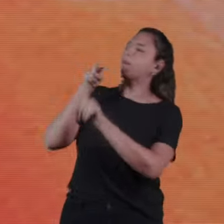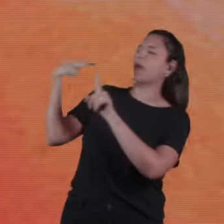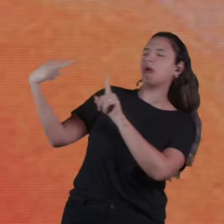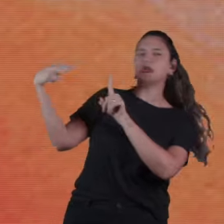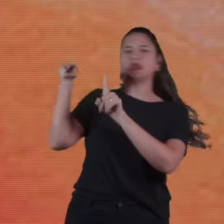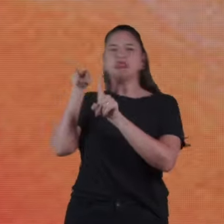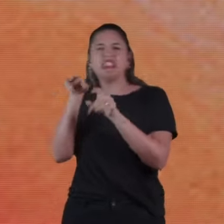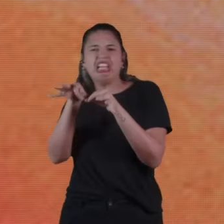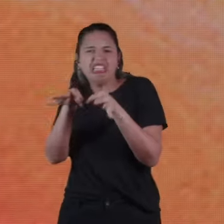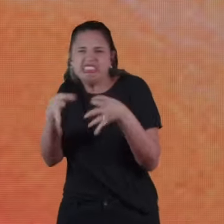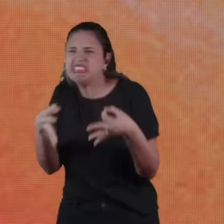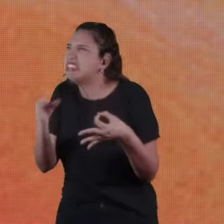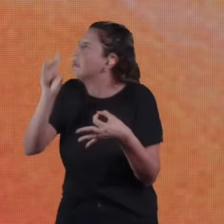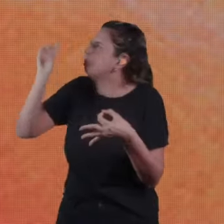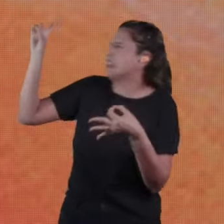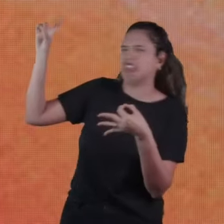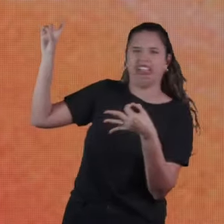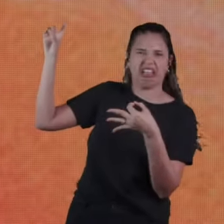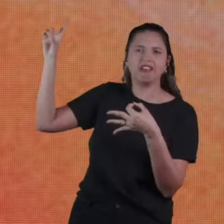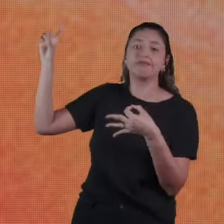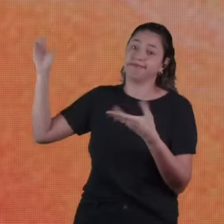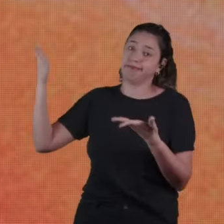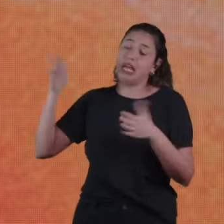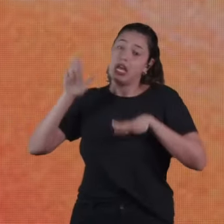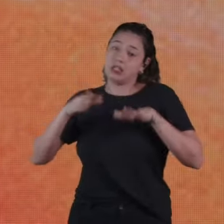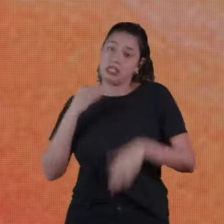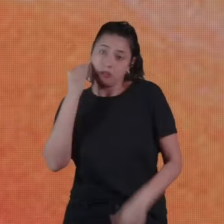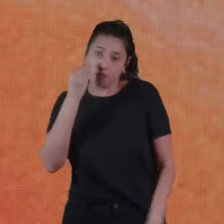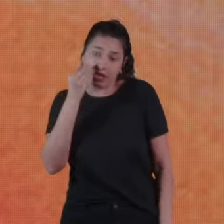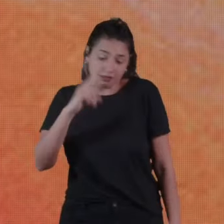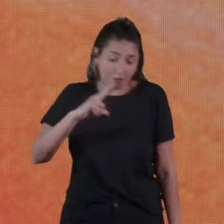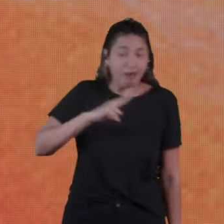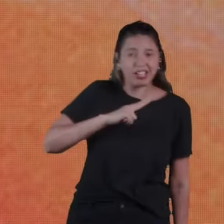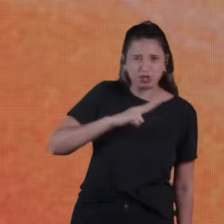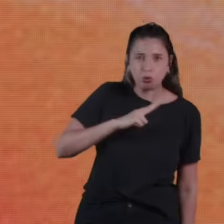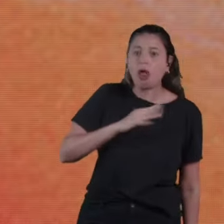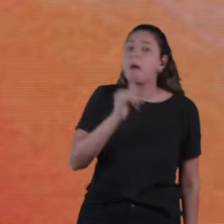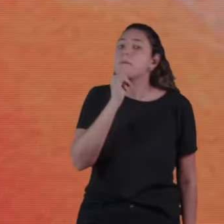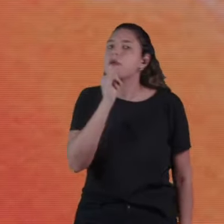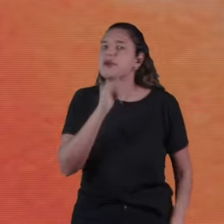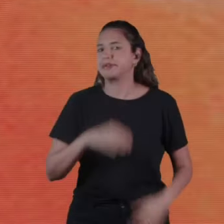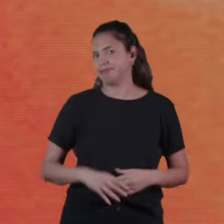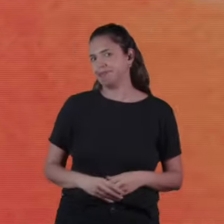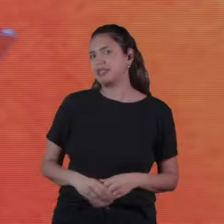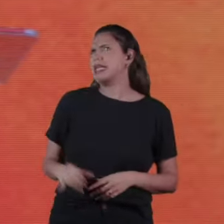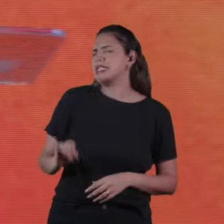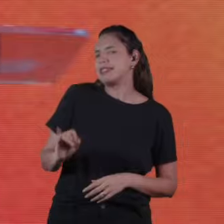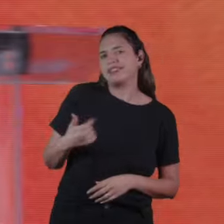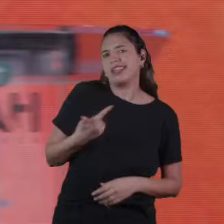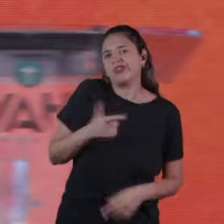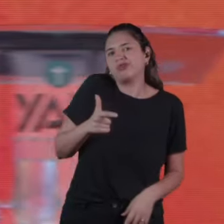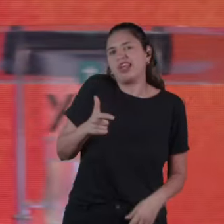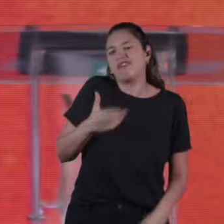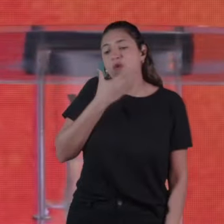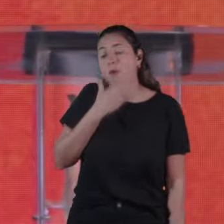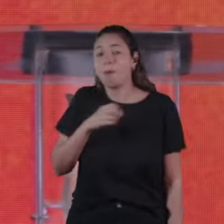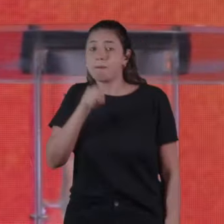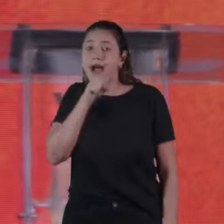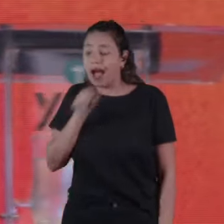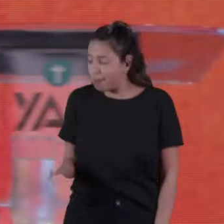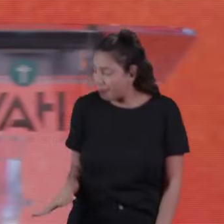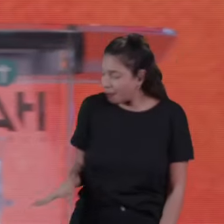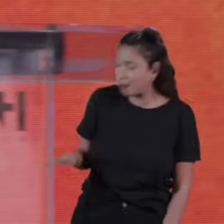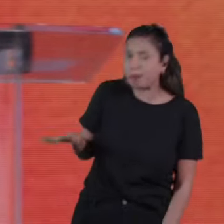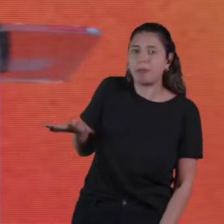Deus. Até mesmo as nossas experiências pessoais, por exemplo, se você não teve um pai amoroso, pode ser que você